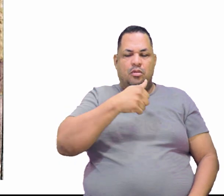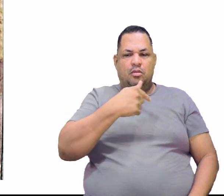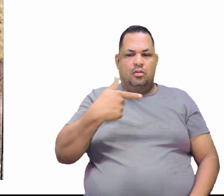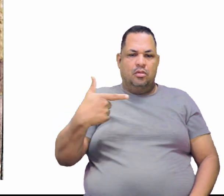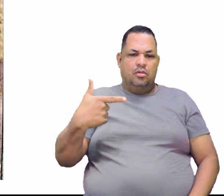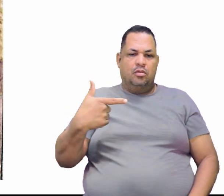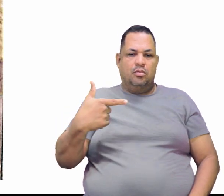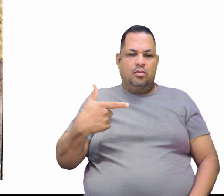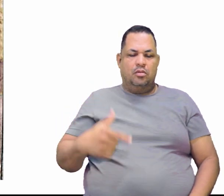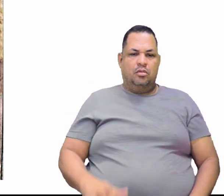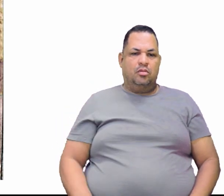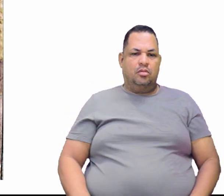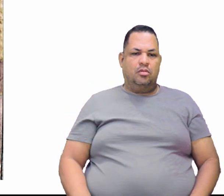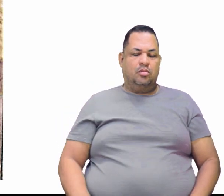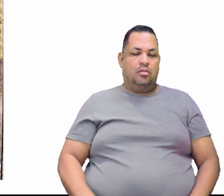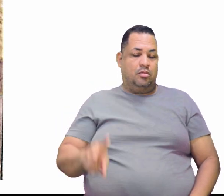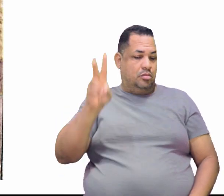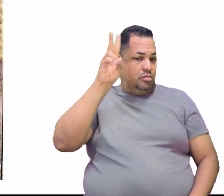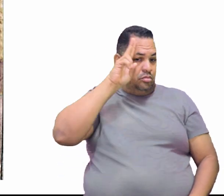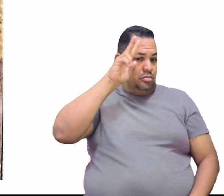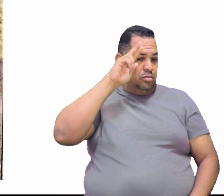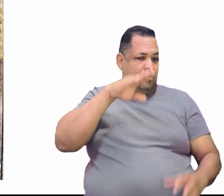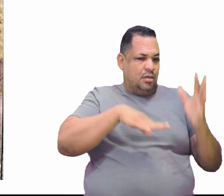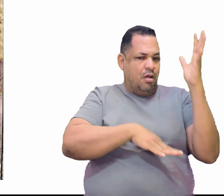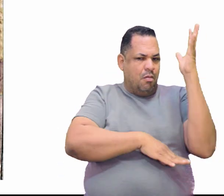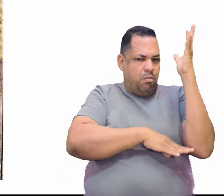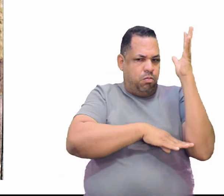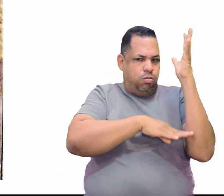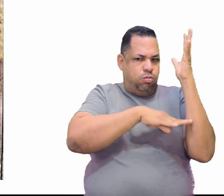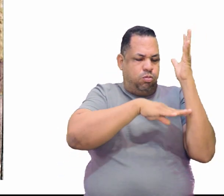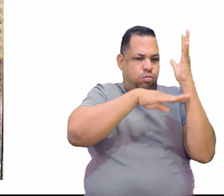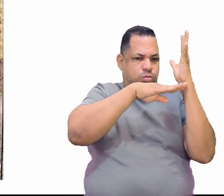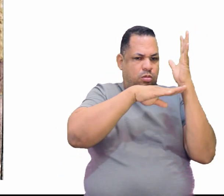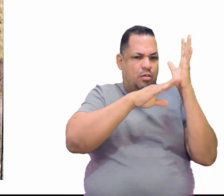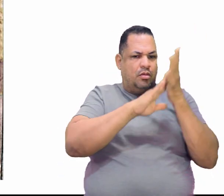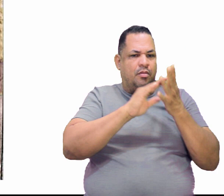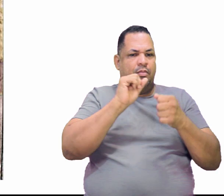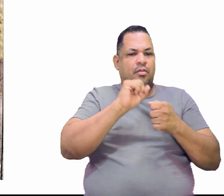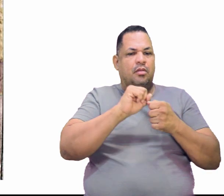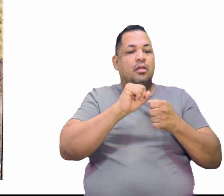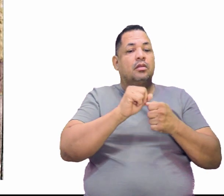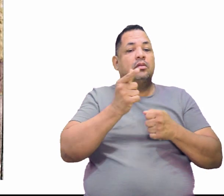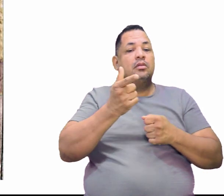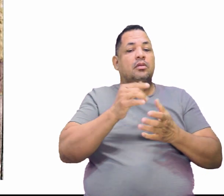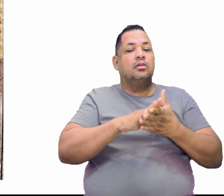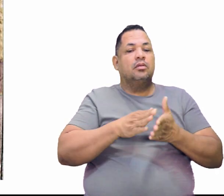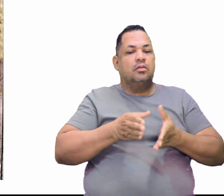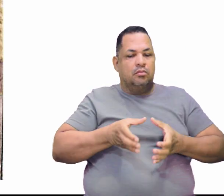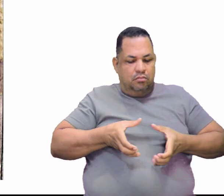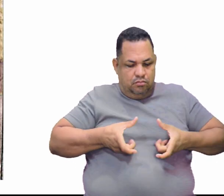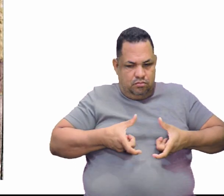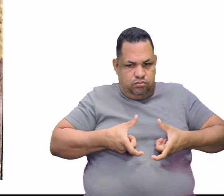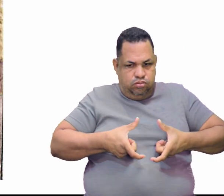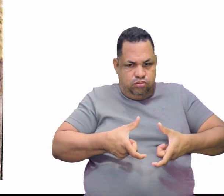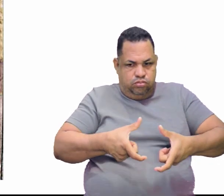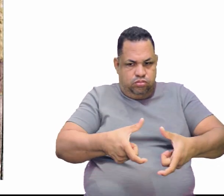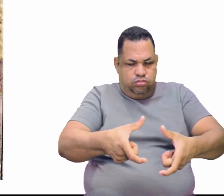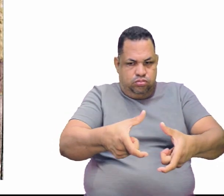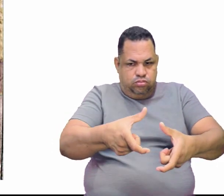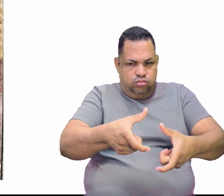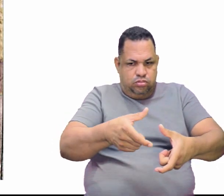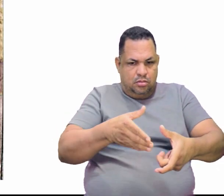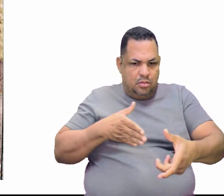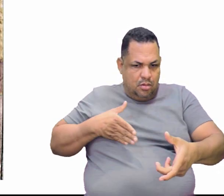1912. Lembra aquele alagado que estava lá? O único jeito era fazer isso daqui, ó. Colocar